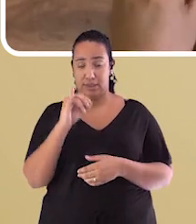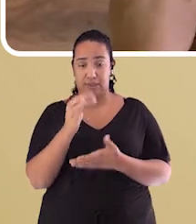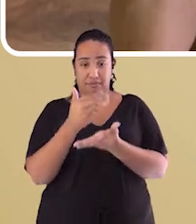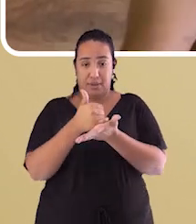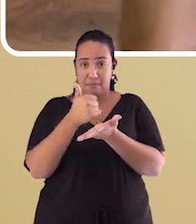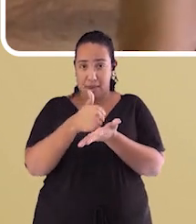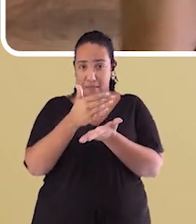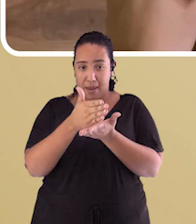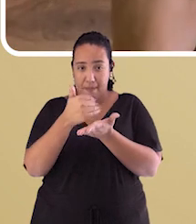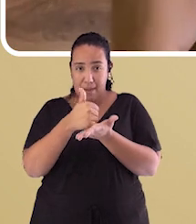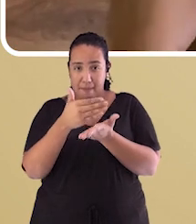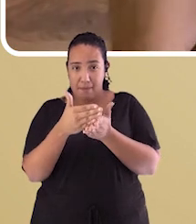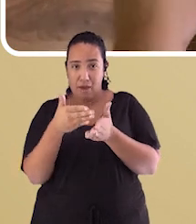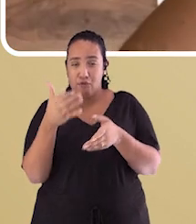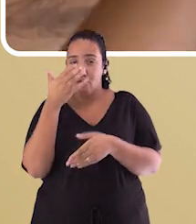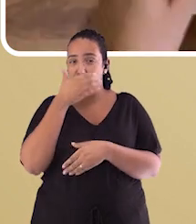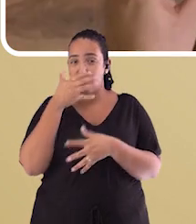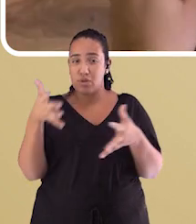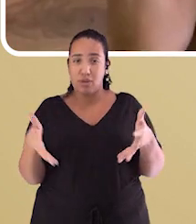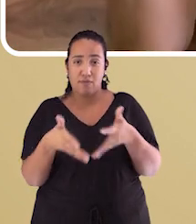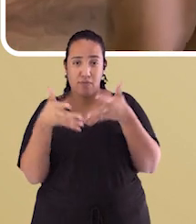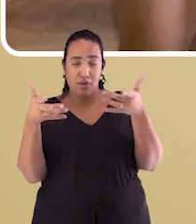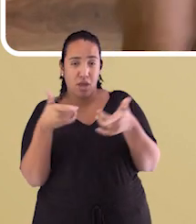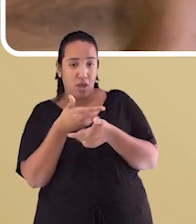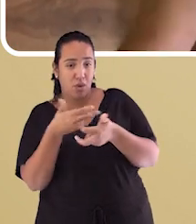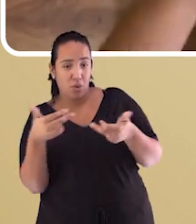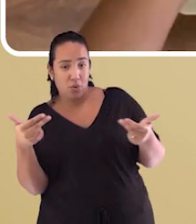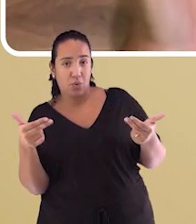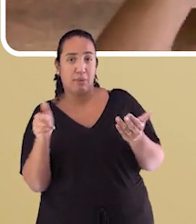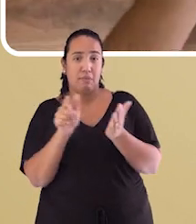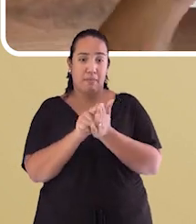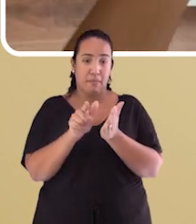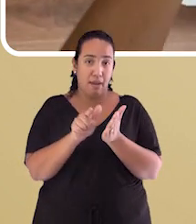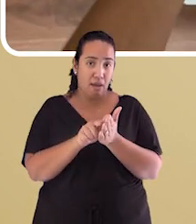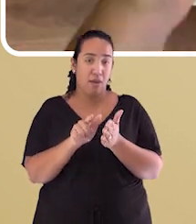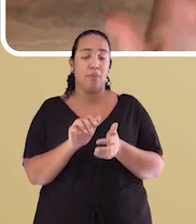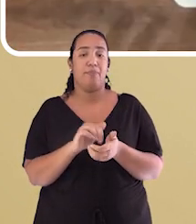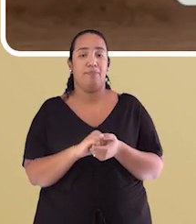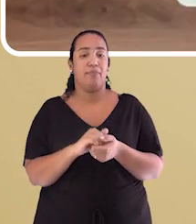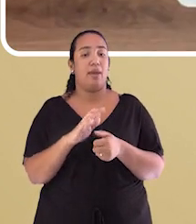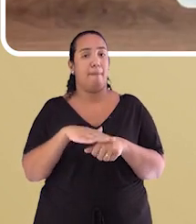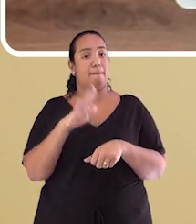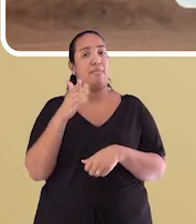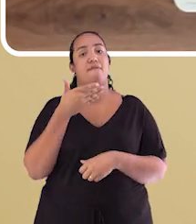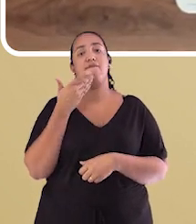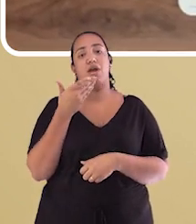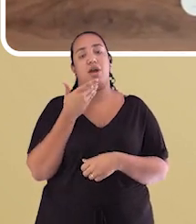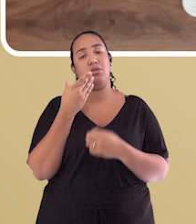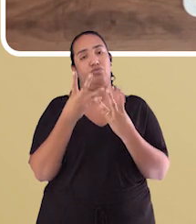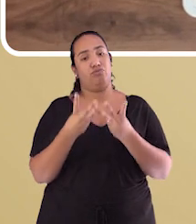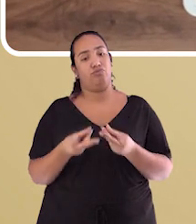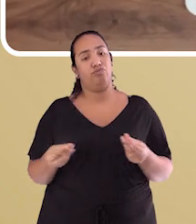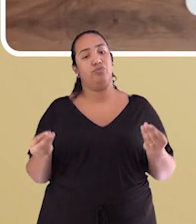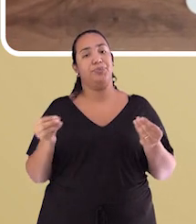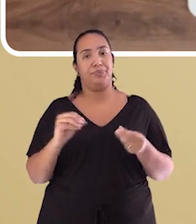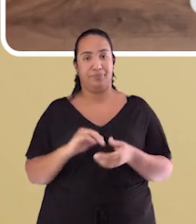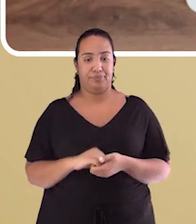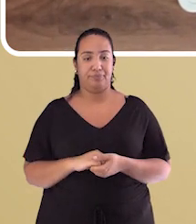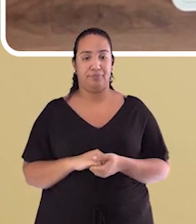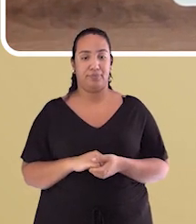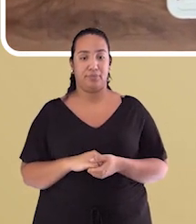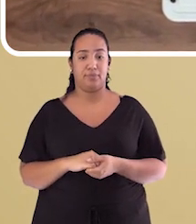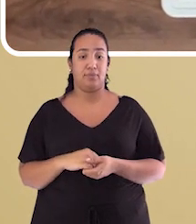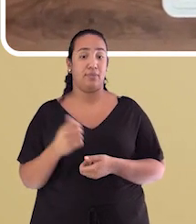as cascas de frutas, de legumes, as sementes, o papel, mais fácil vai ser dela se decompor.